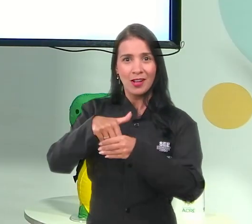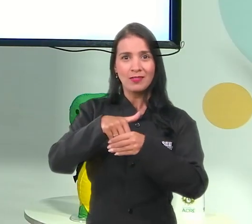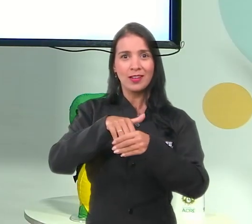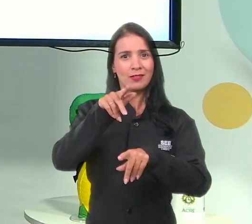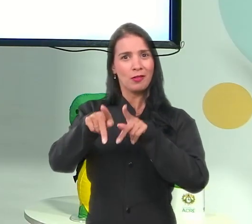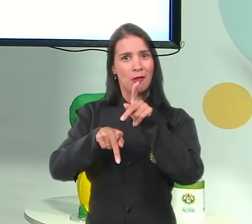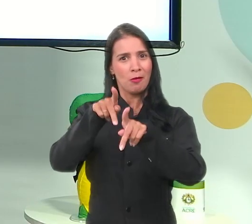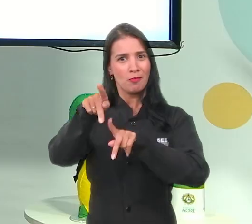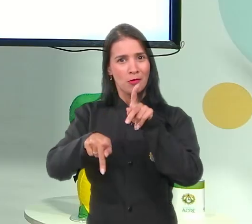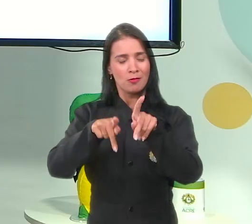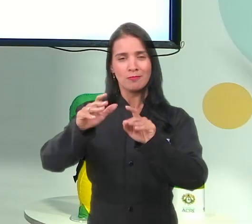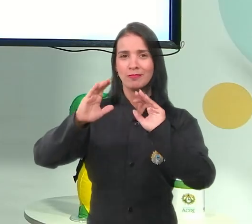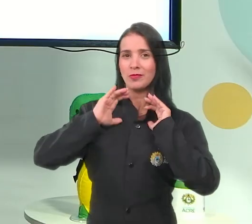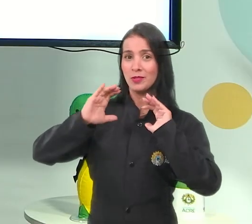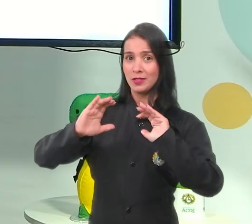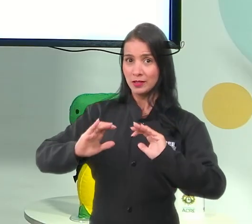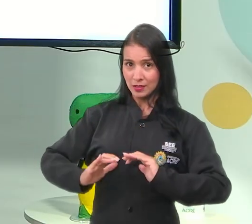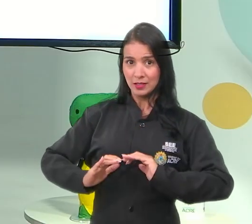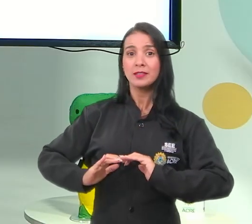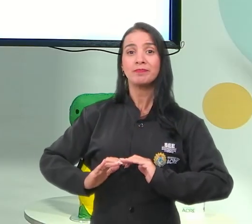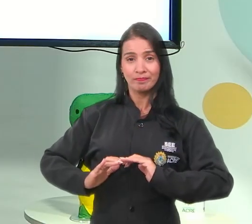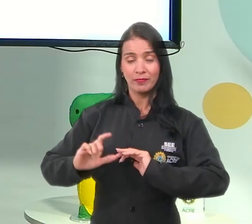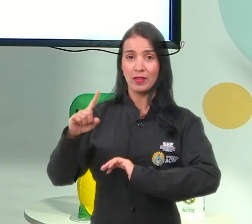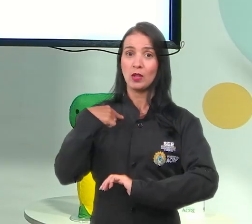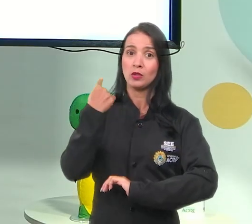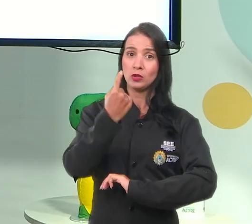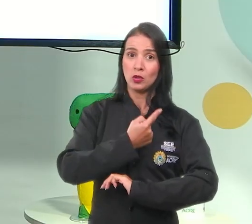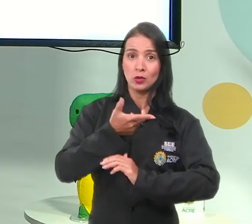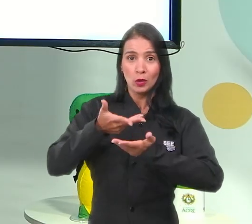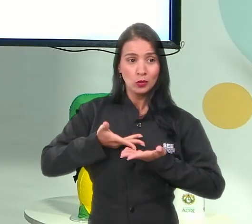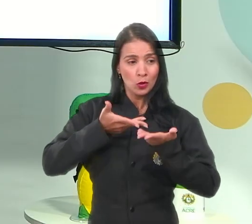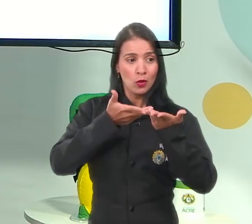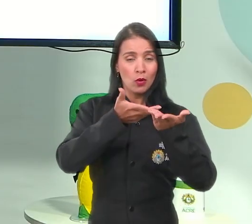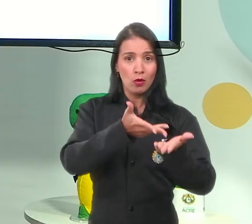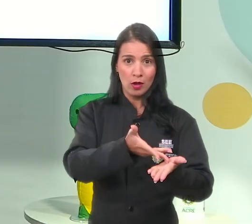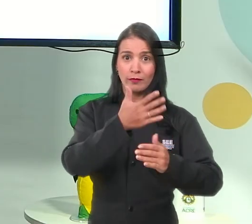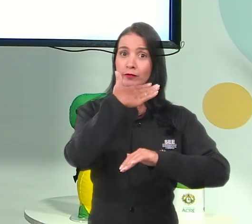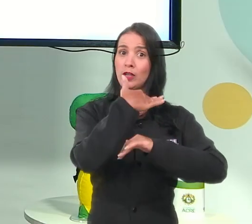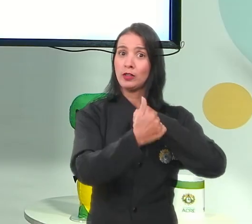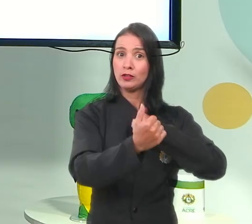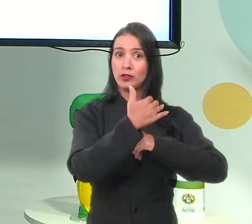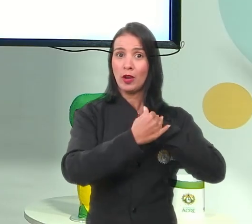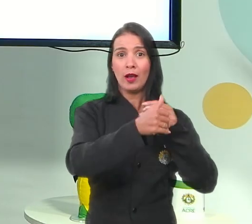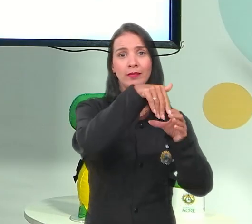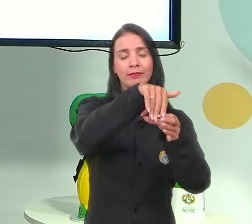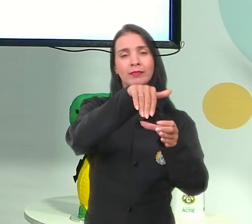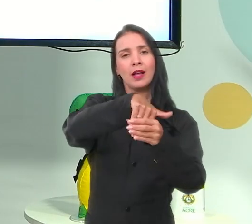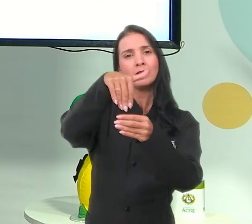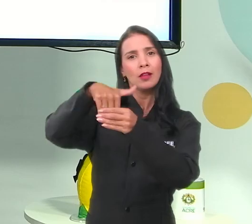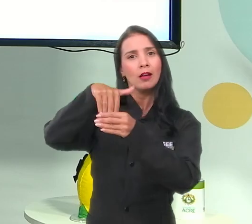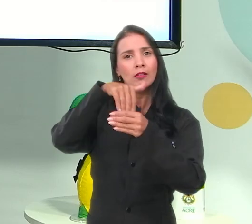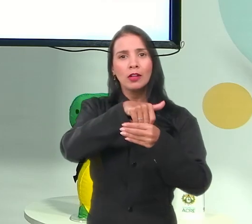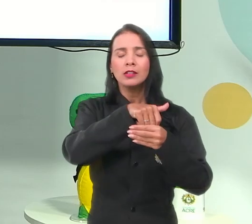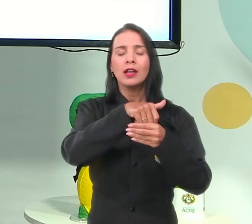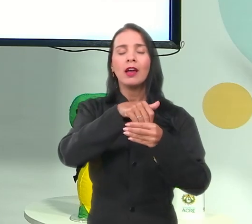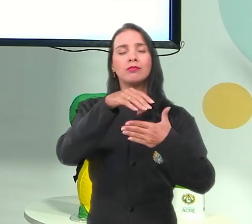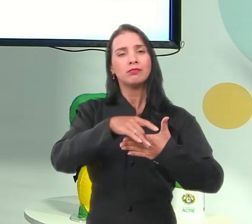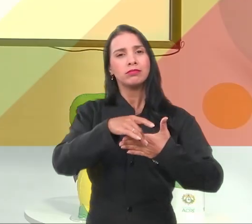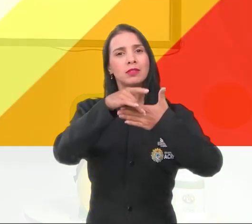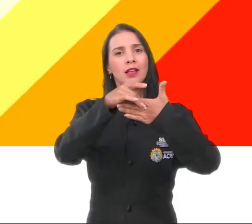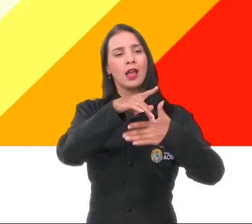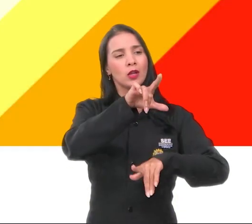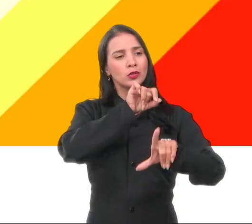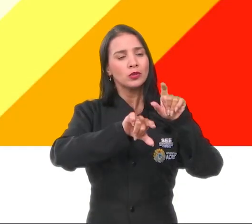que os cidadãos eles são convidados, convocados a votar e a eleger os seus